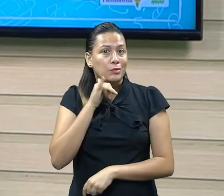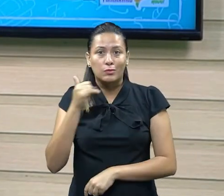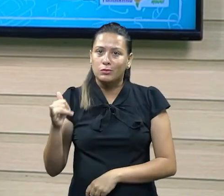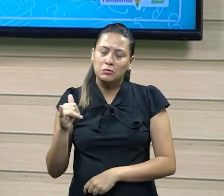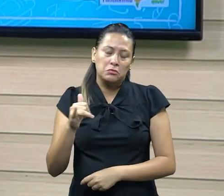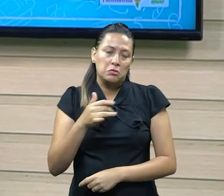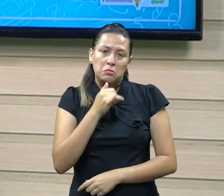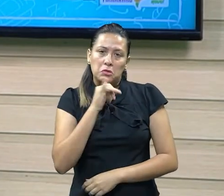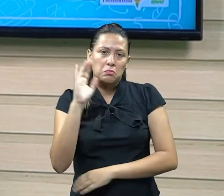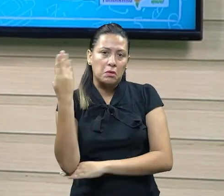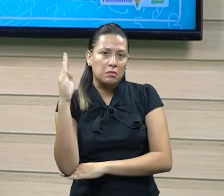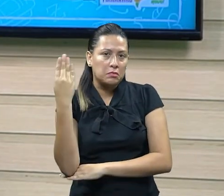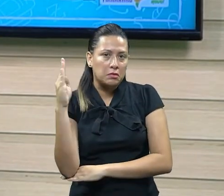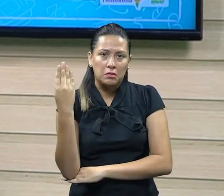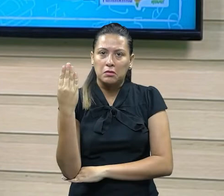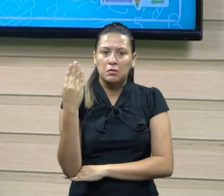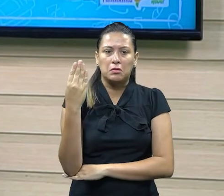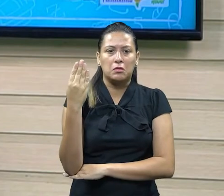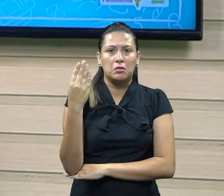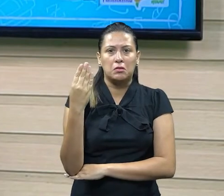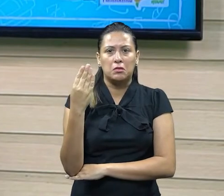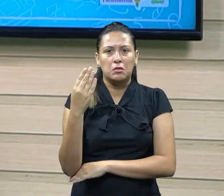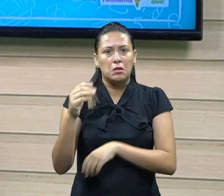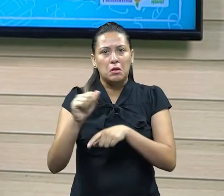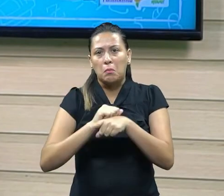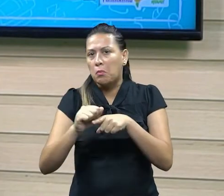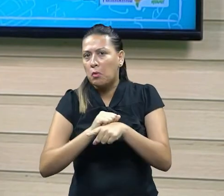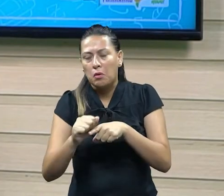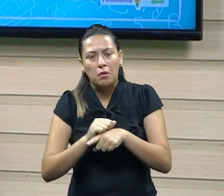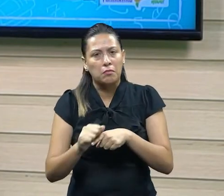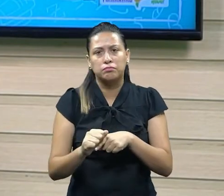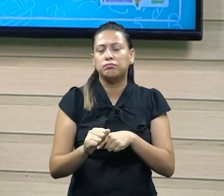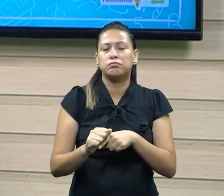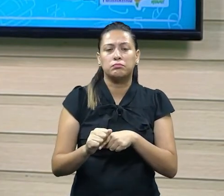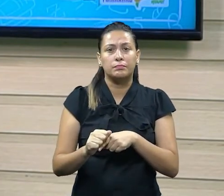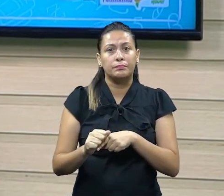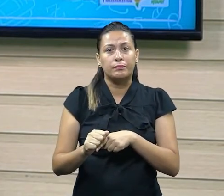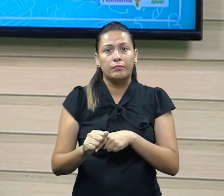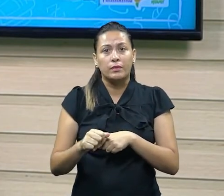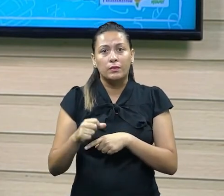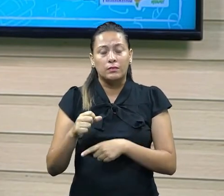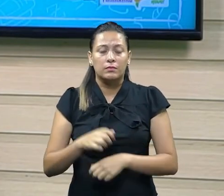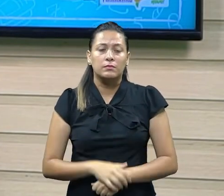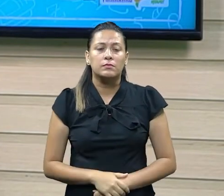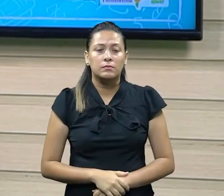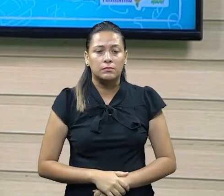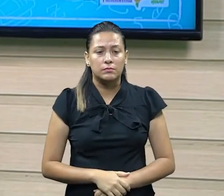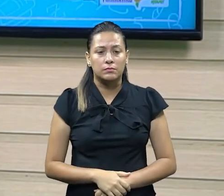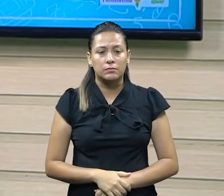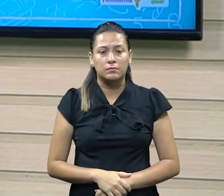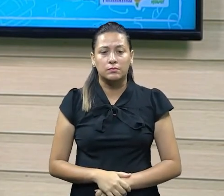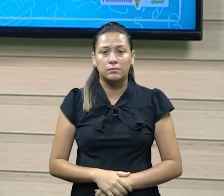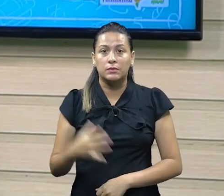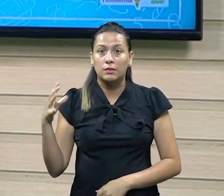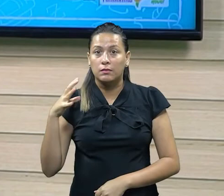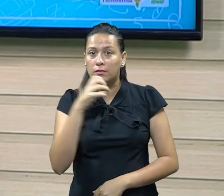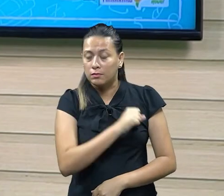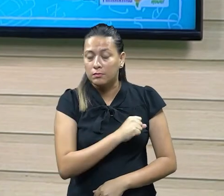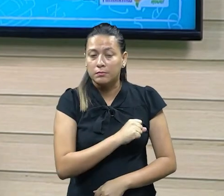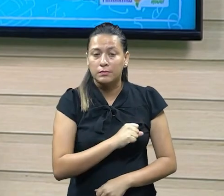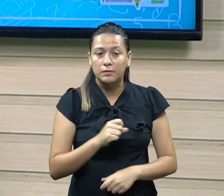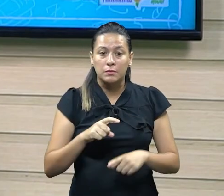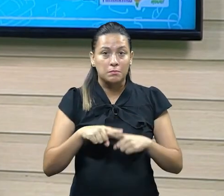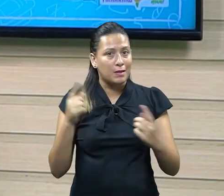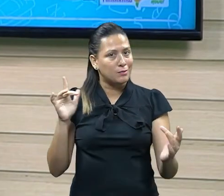eletricidade, madeira, tá, luvas de borracha. Então tudo isso, se der tempo, você faz o mais rápido